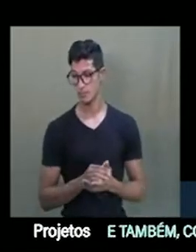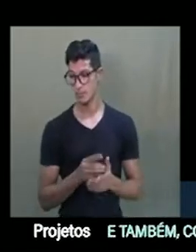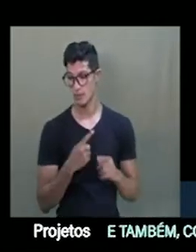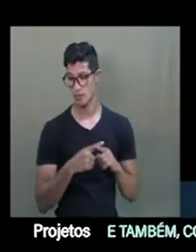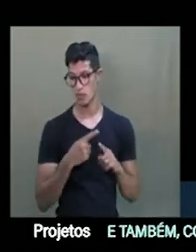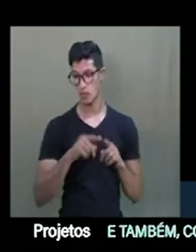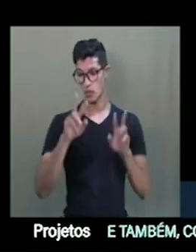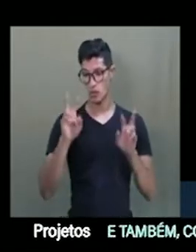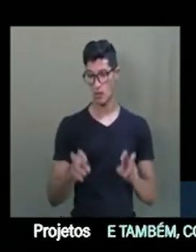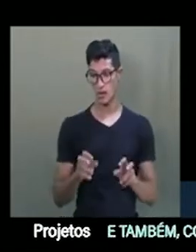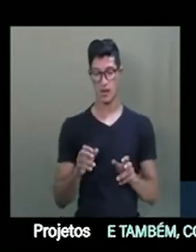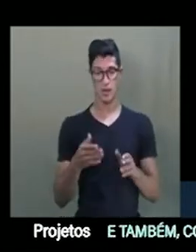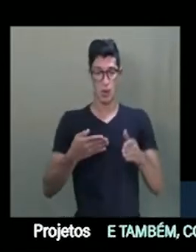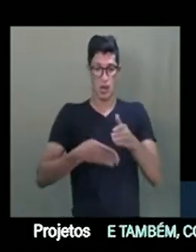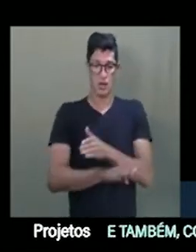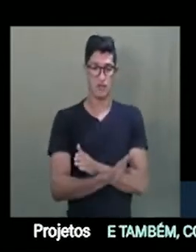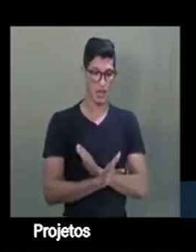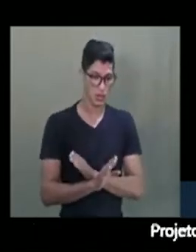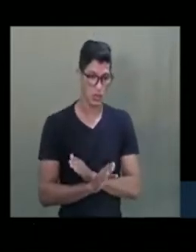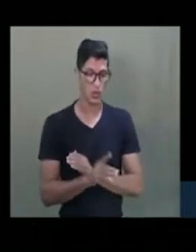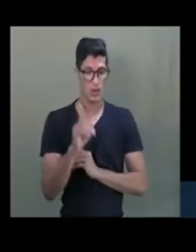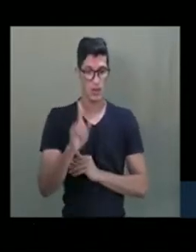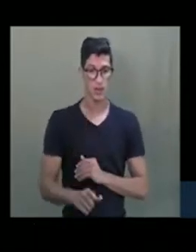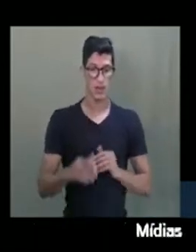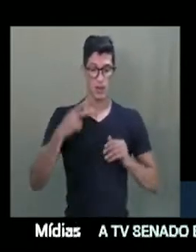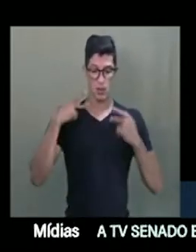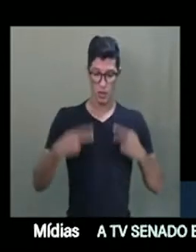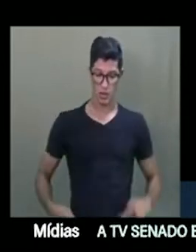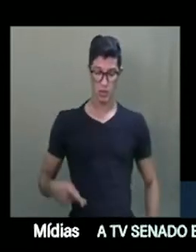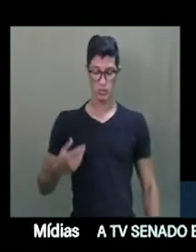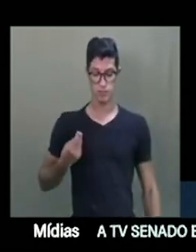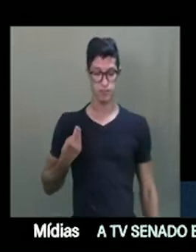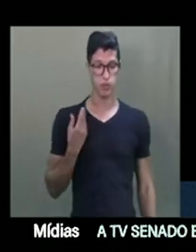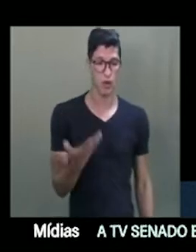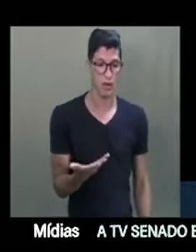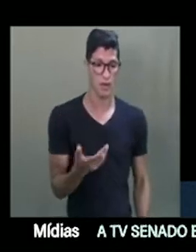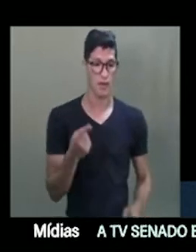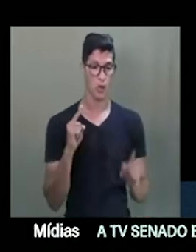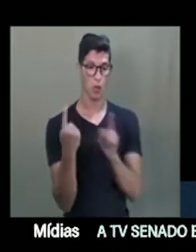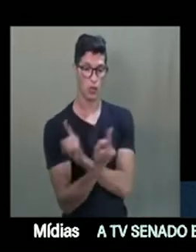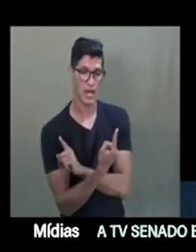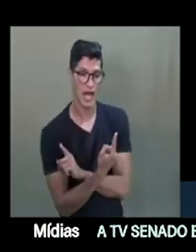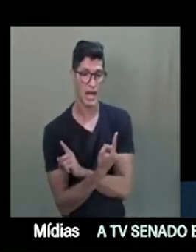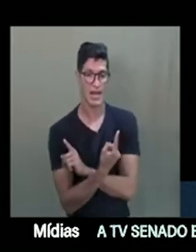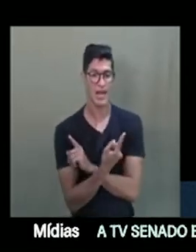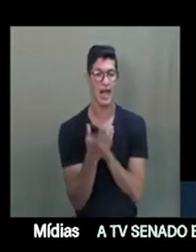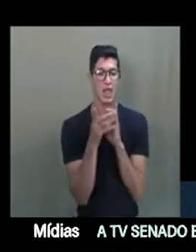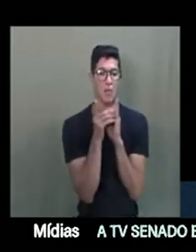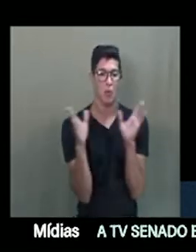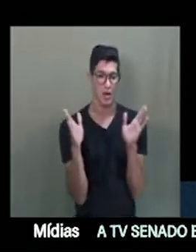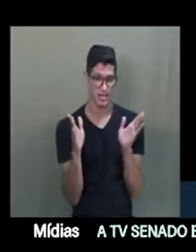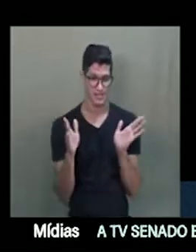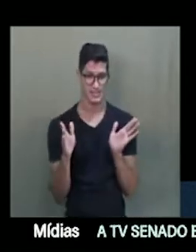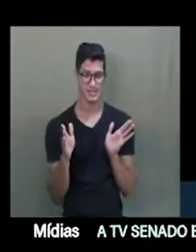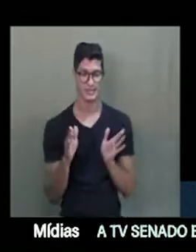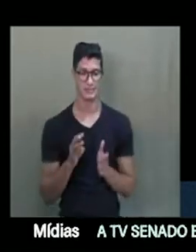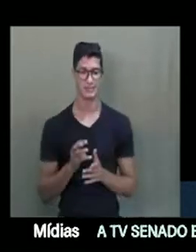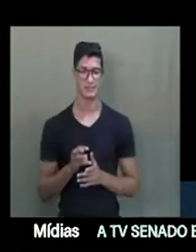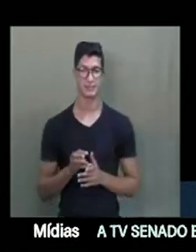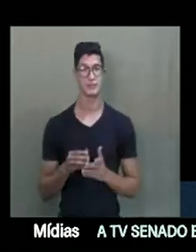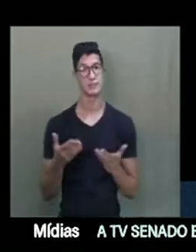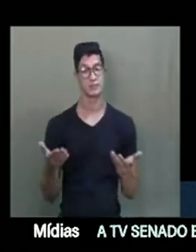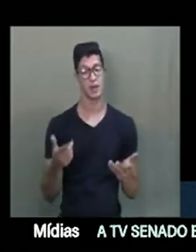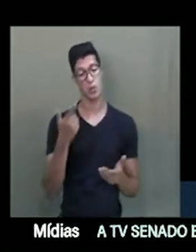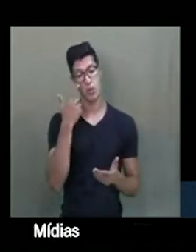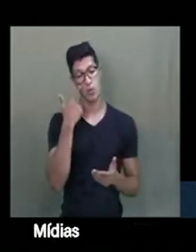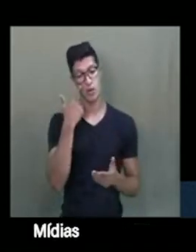Porque não é mais uma atitude engavetador, é uma atitude proativa, contrária à democracia. Então,